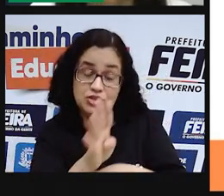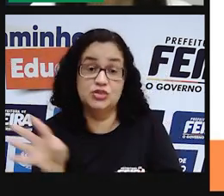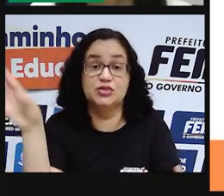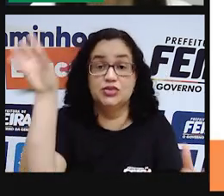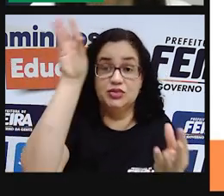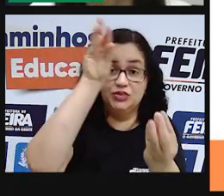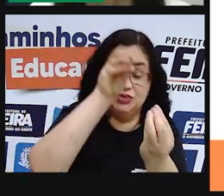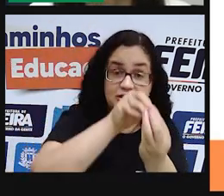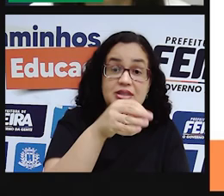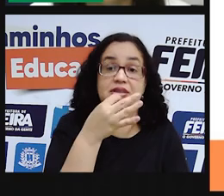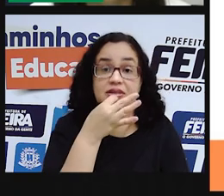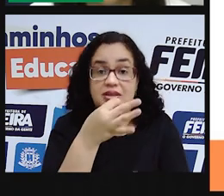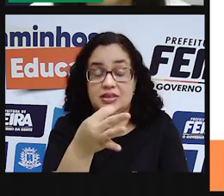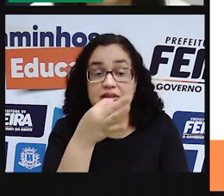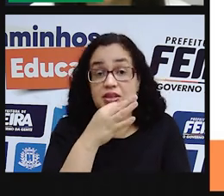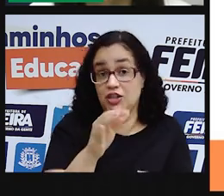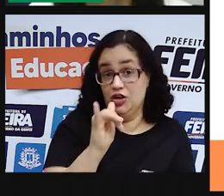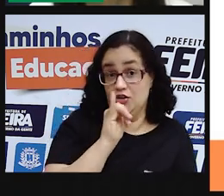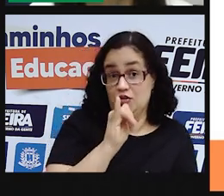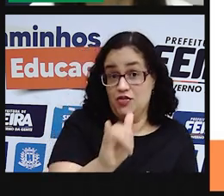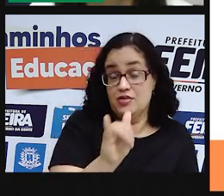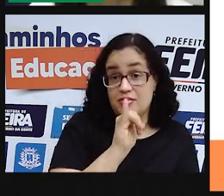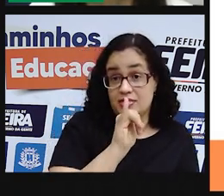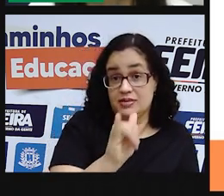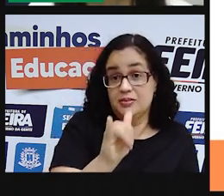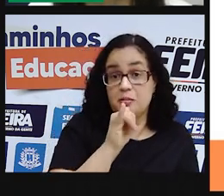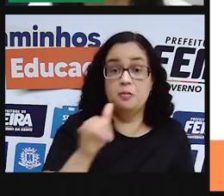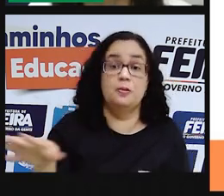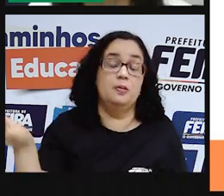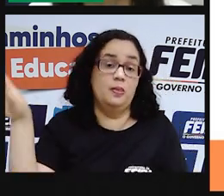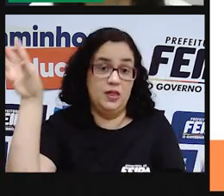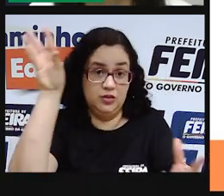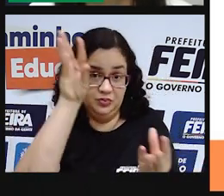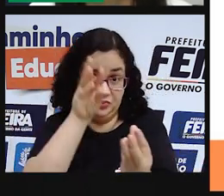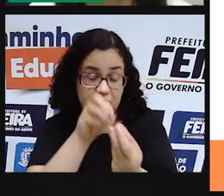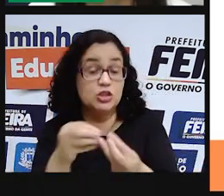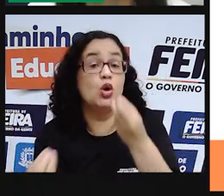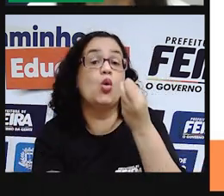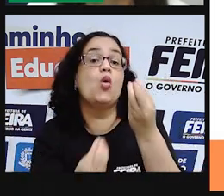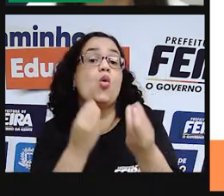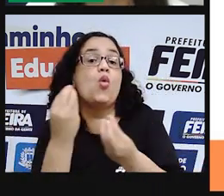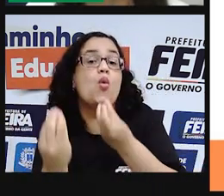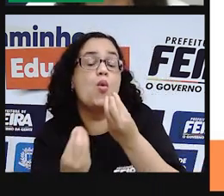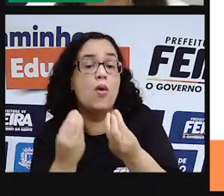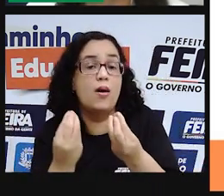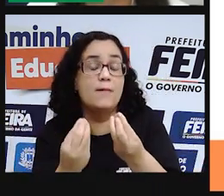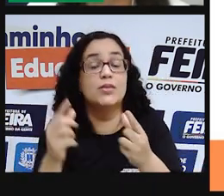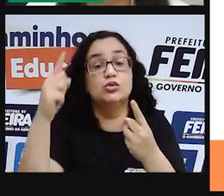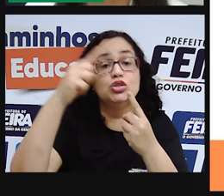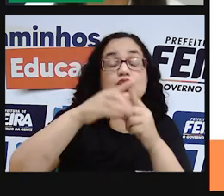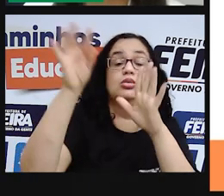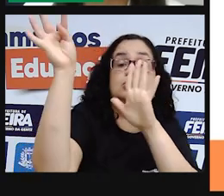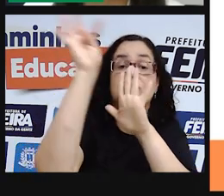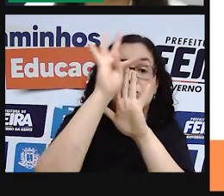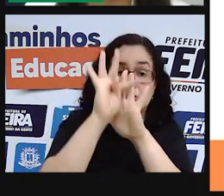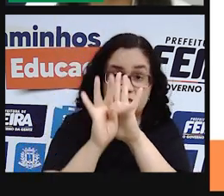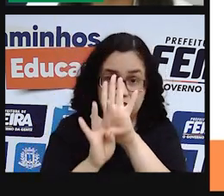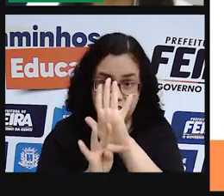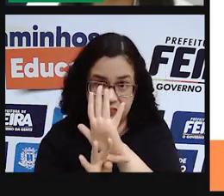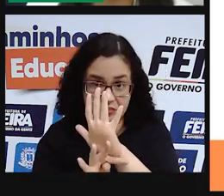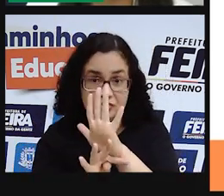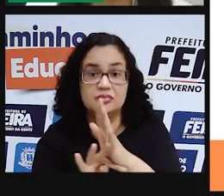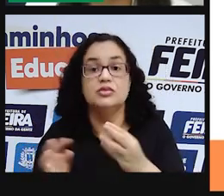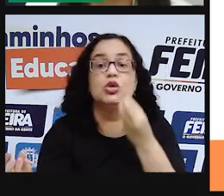falando, né? Passando aí informações sobre a resenha crítica, como é que esse gênero textual ele é construído, como